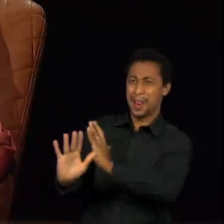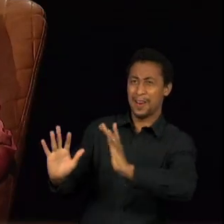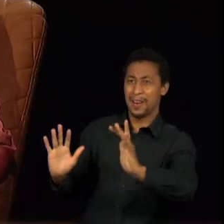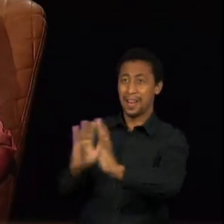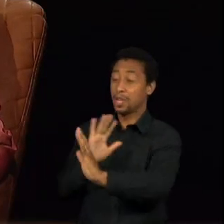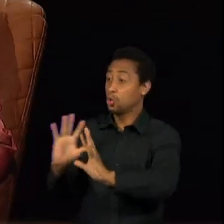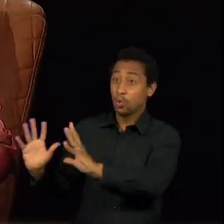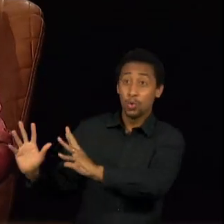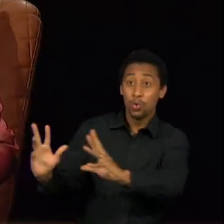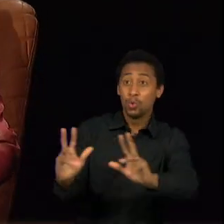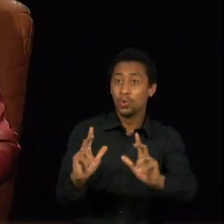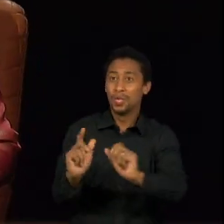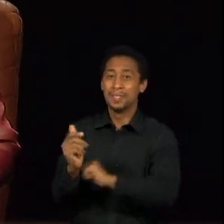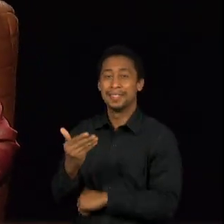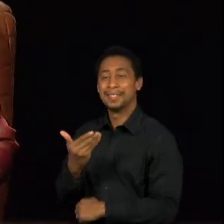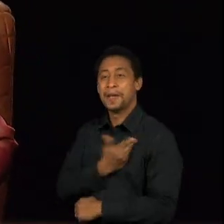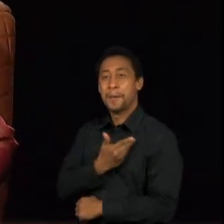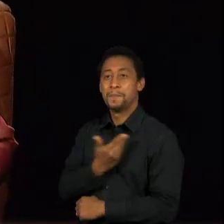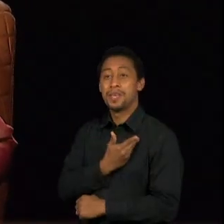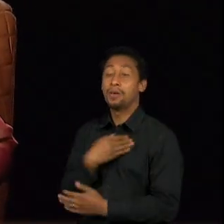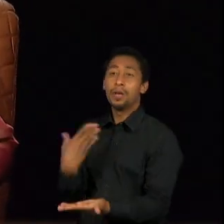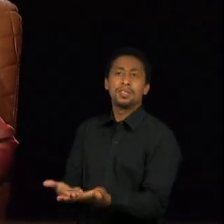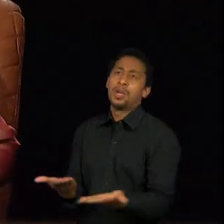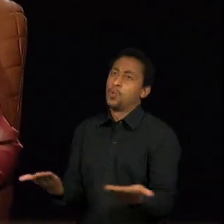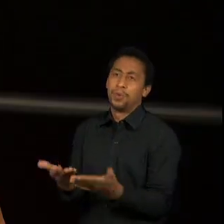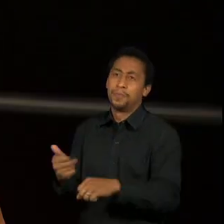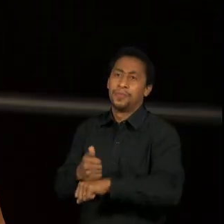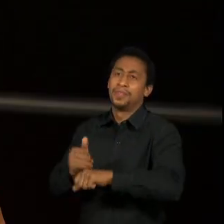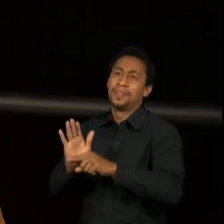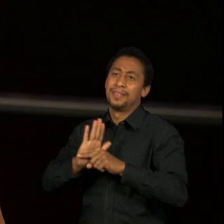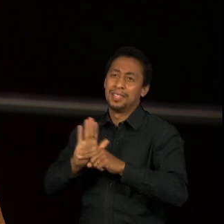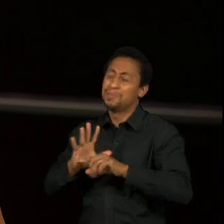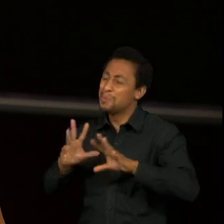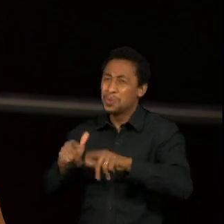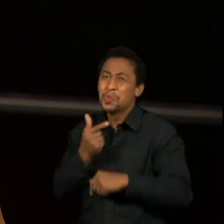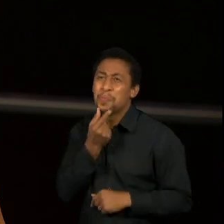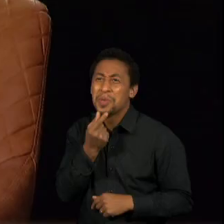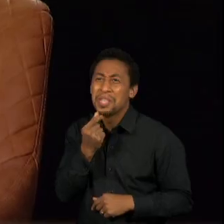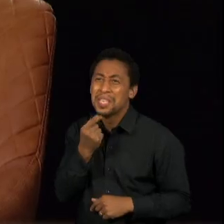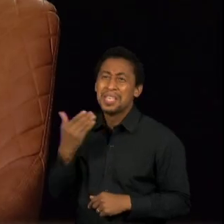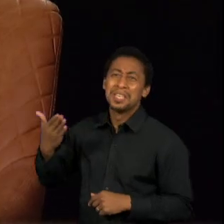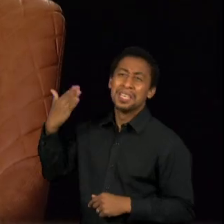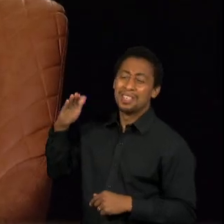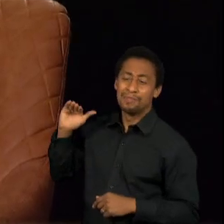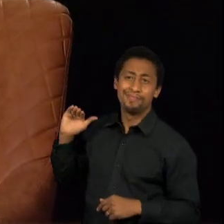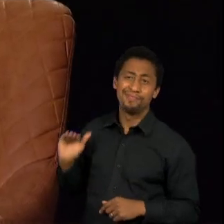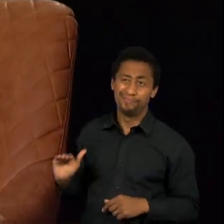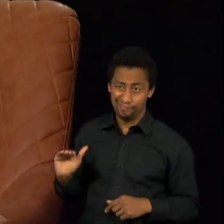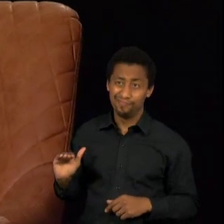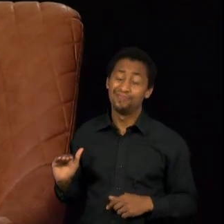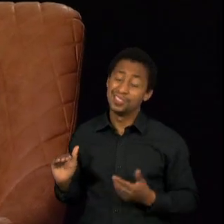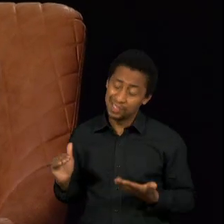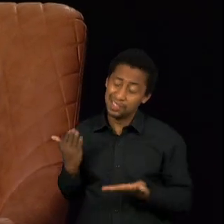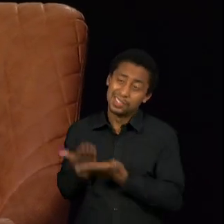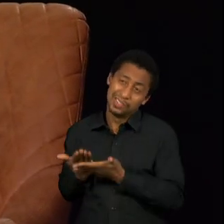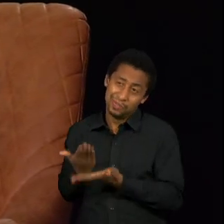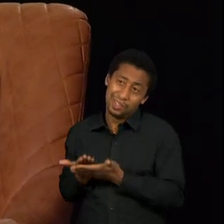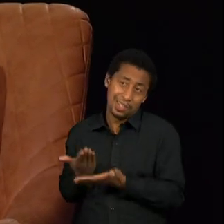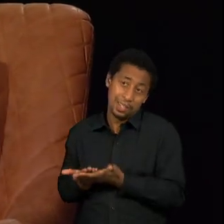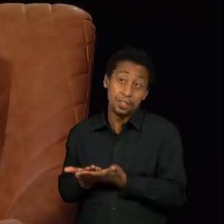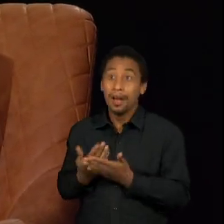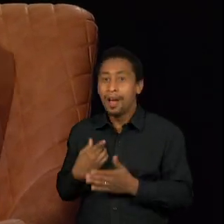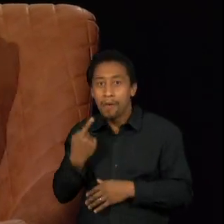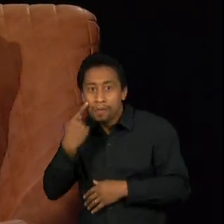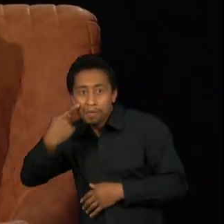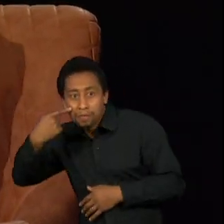né? Cineastas, inclusive, mas tudo menino, né? Naquela época. Tudo menino, estudante, e eu vejo o Glauber.